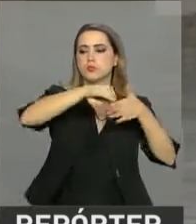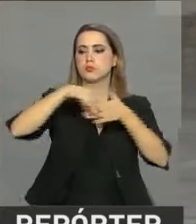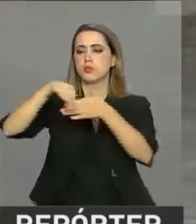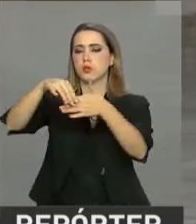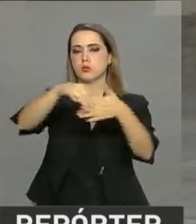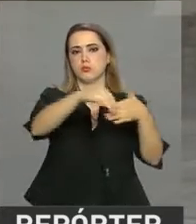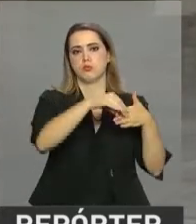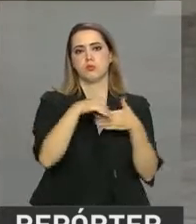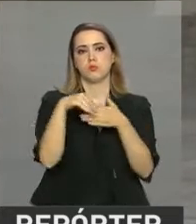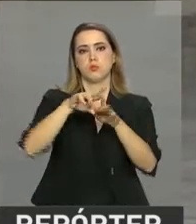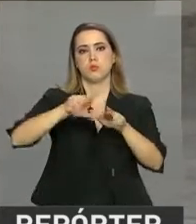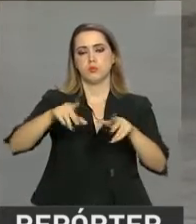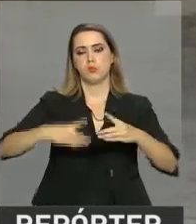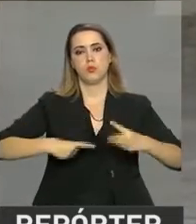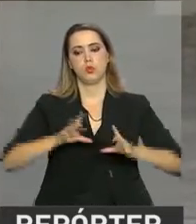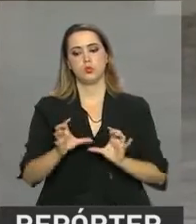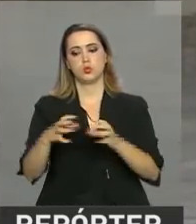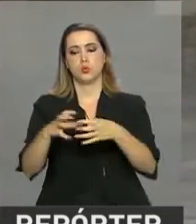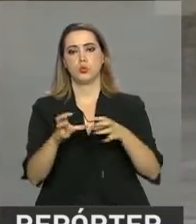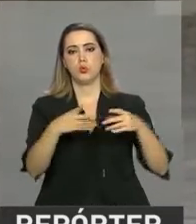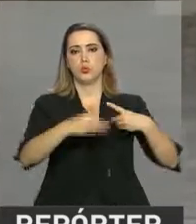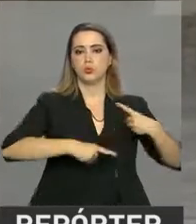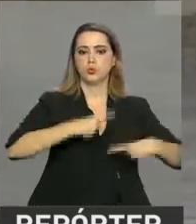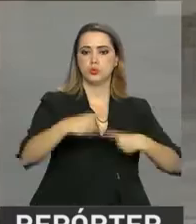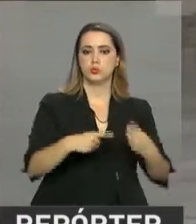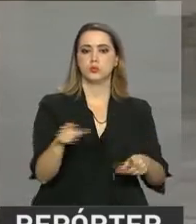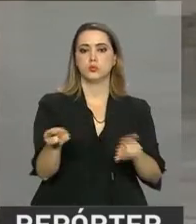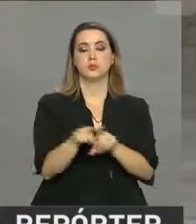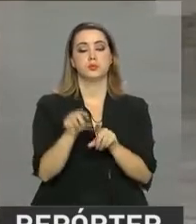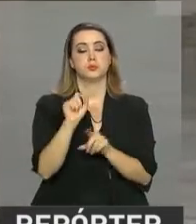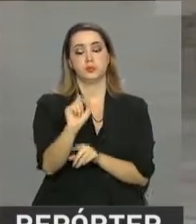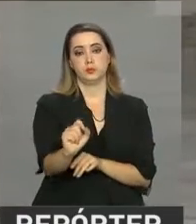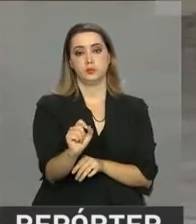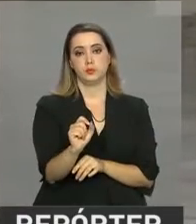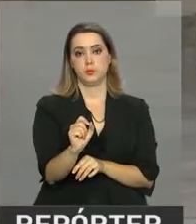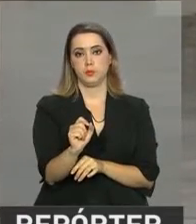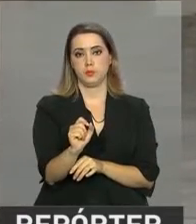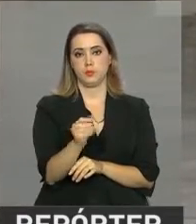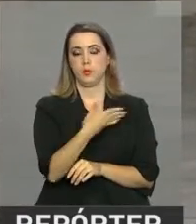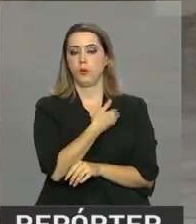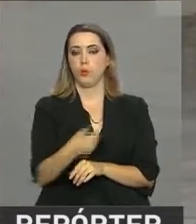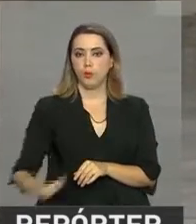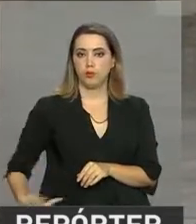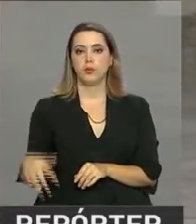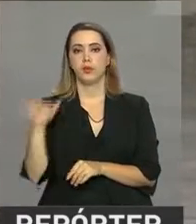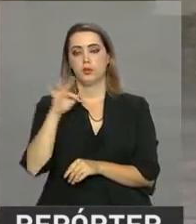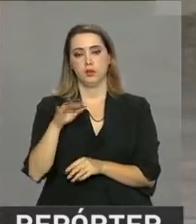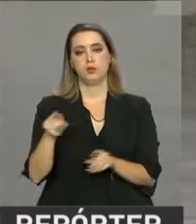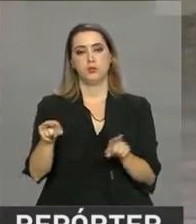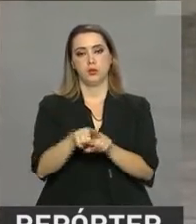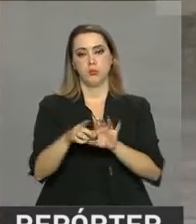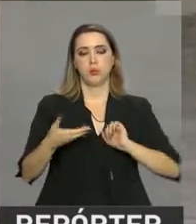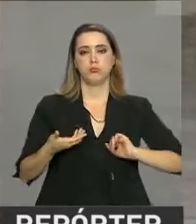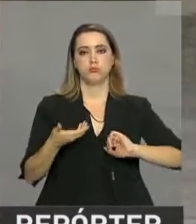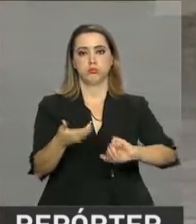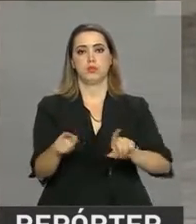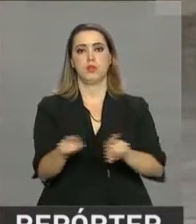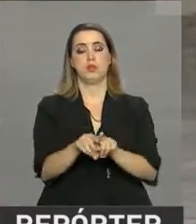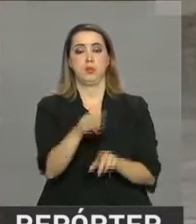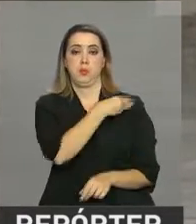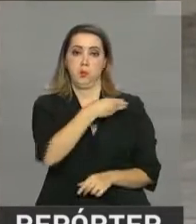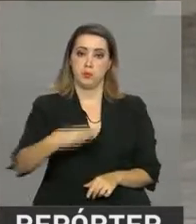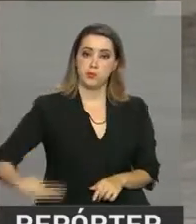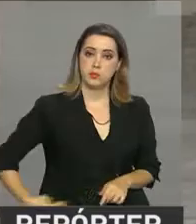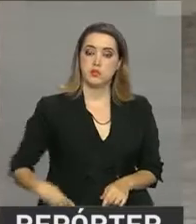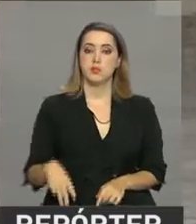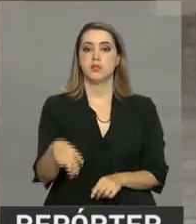oliveira líder do pmdb josé agripino maia líder do dem e romero jucá líder do governo no congresso também estavam presentes o ministro da fazenda